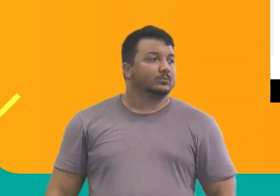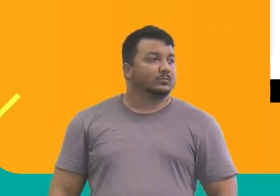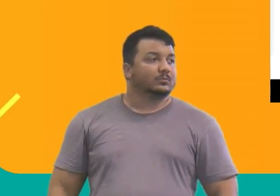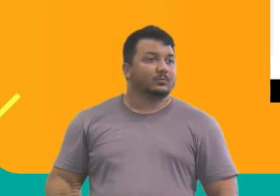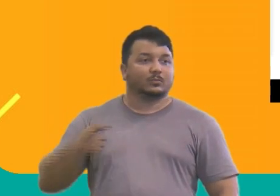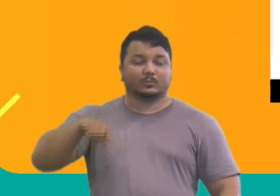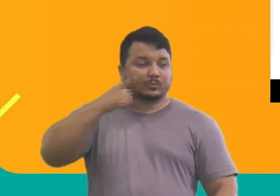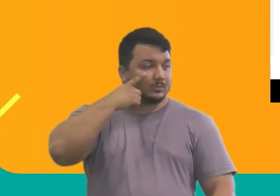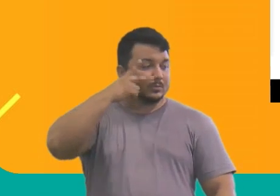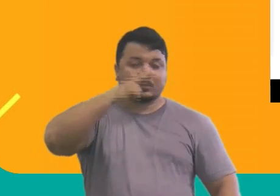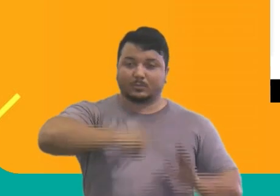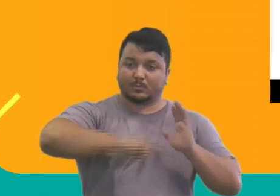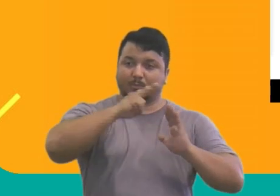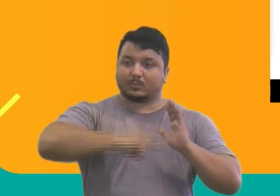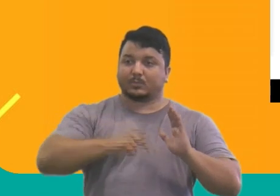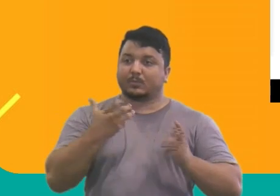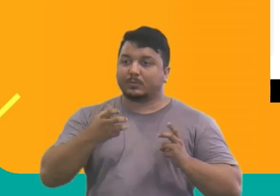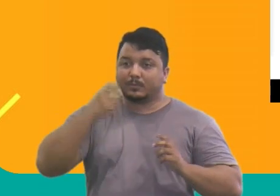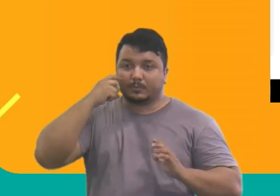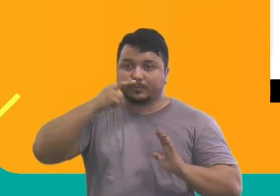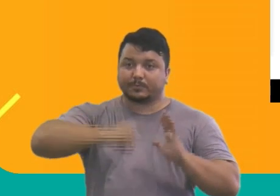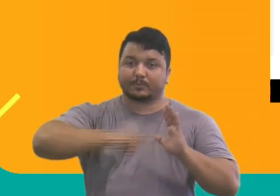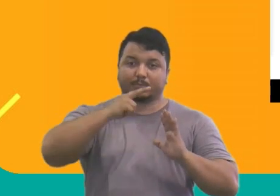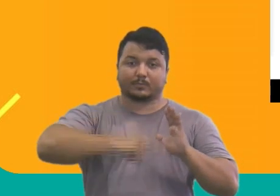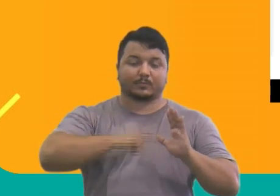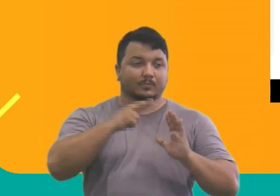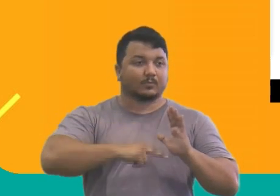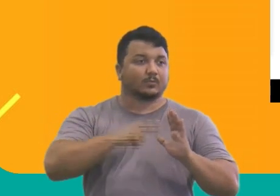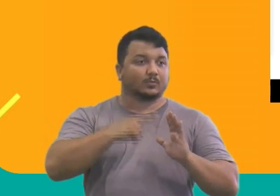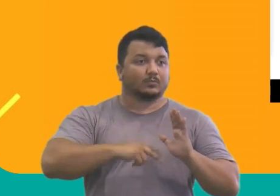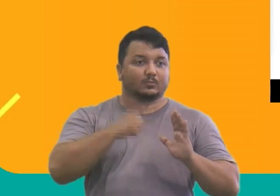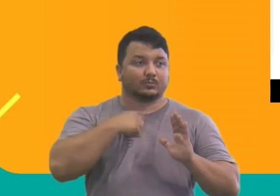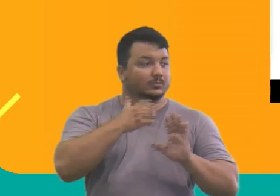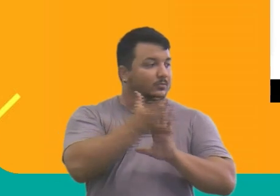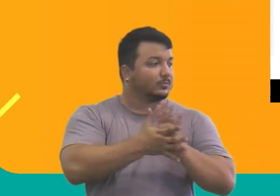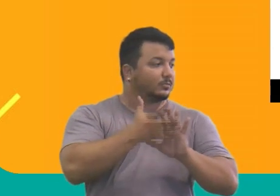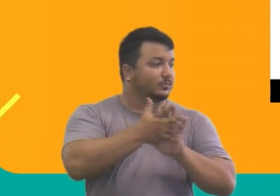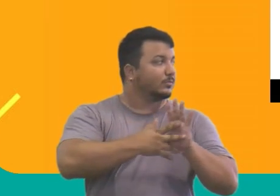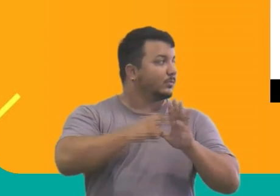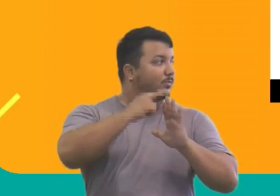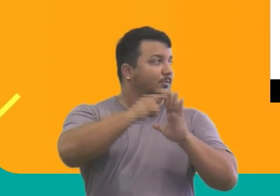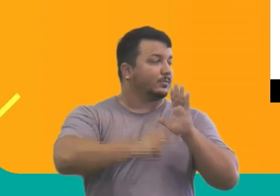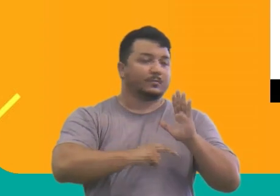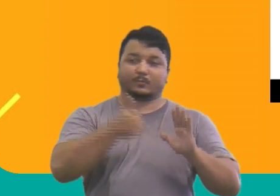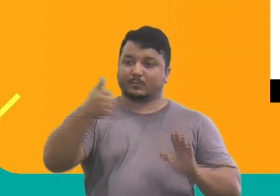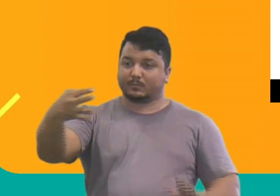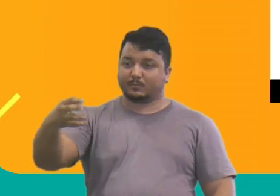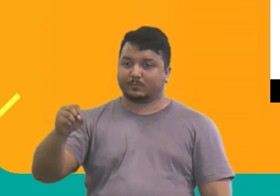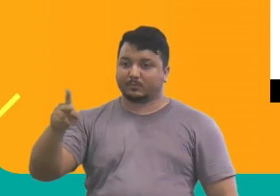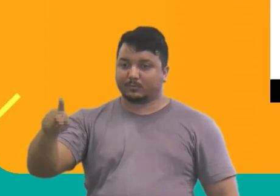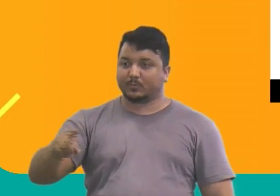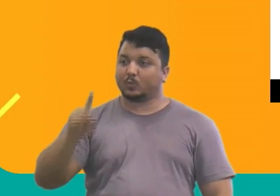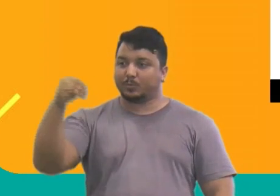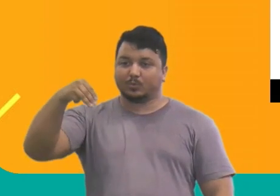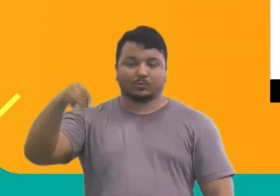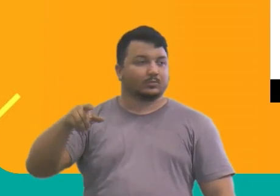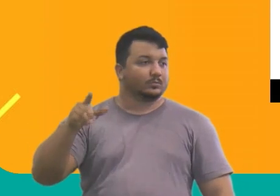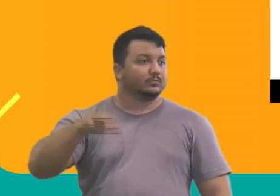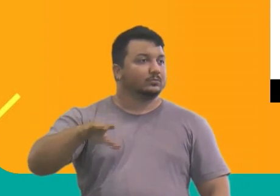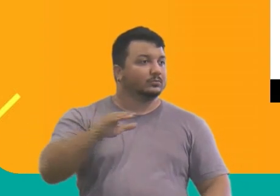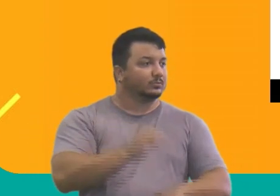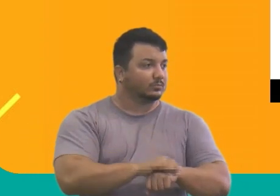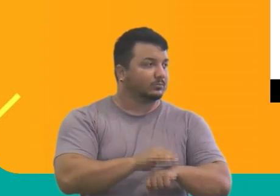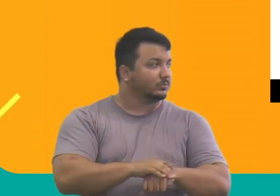você dar uma olhada, eu queria que você passasse os olhos por cima desse enorme parágrafo da 14. Certo? Um minutinho para você. Eu preciso